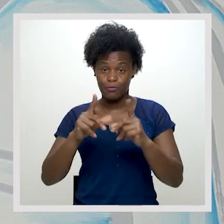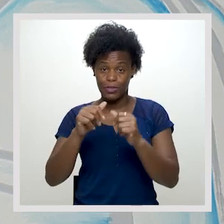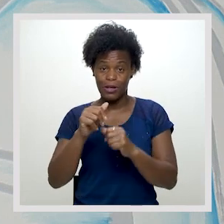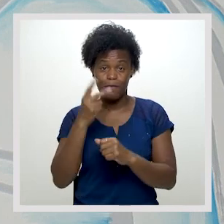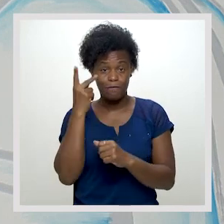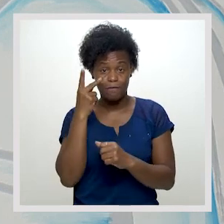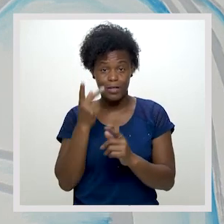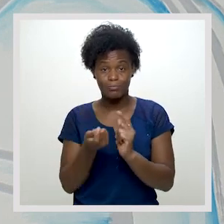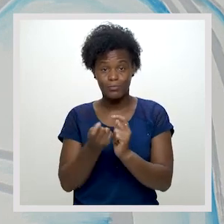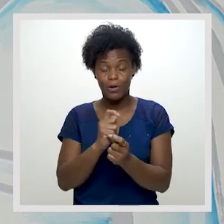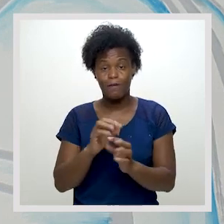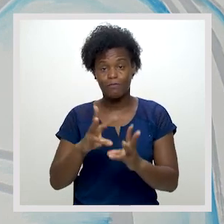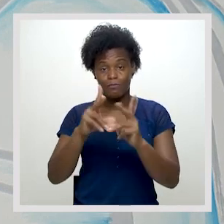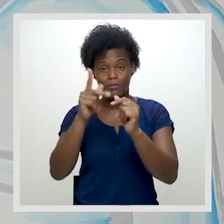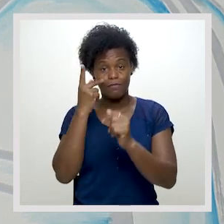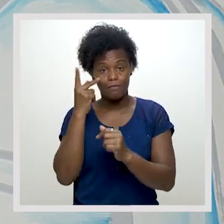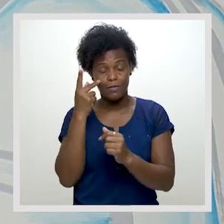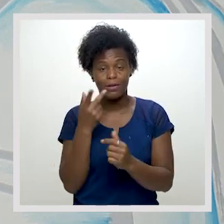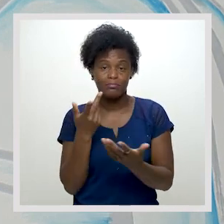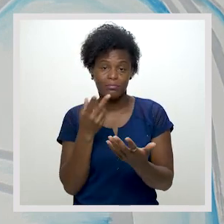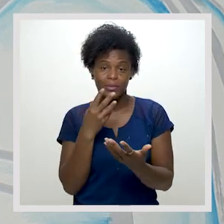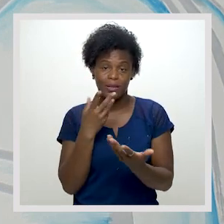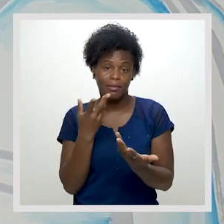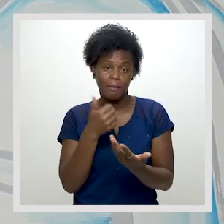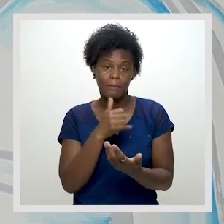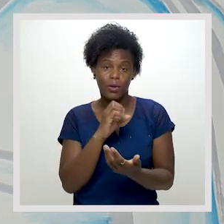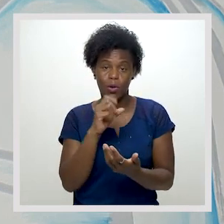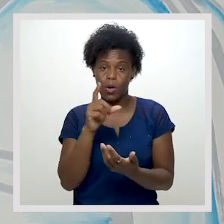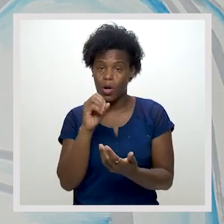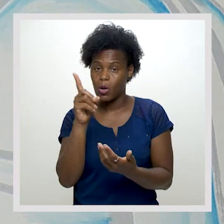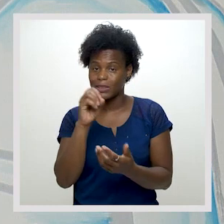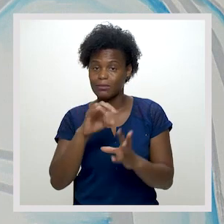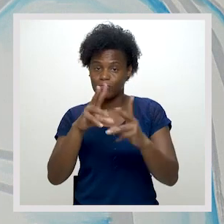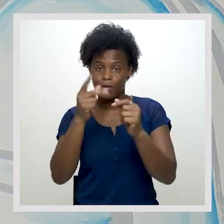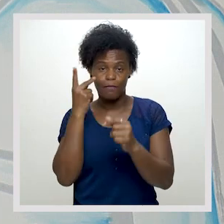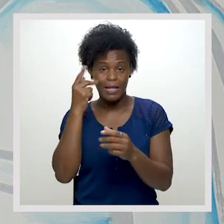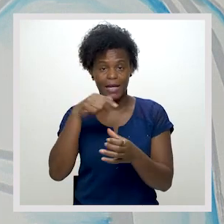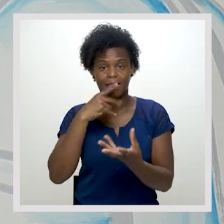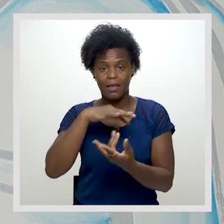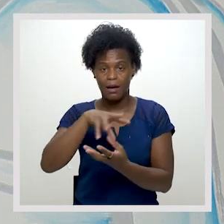é a evolução da vida, propriamente dita no nosso planeta.